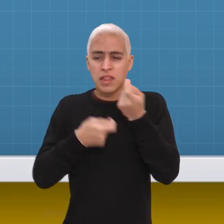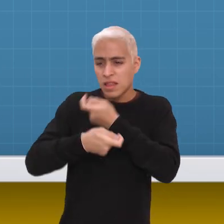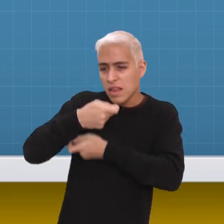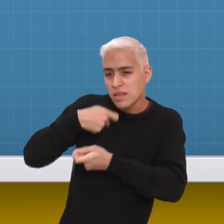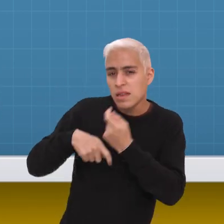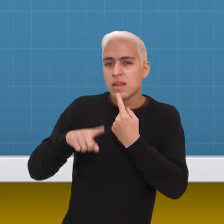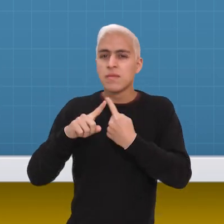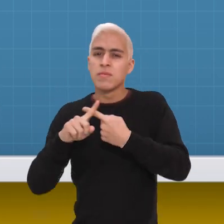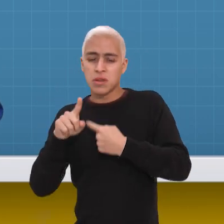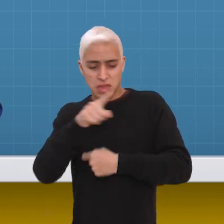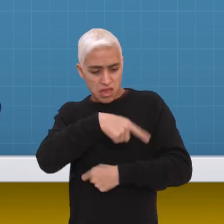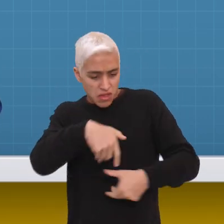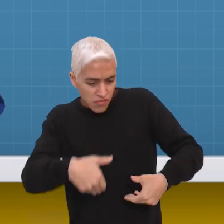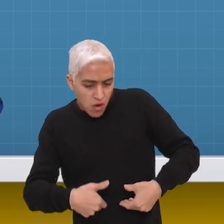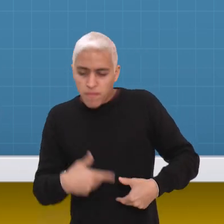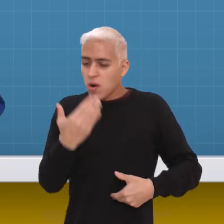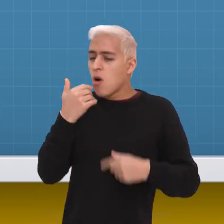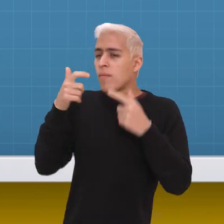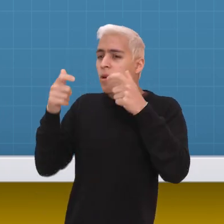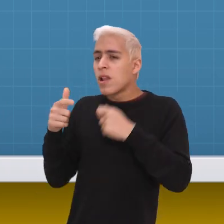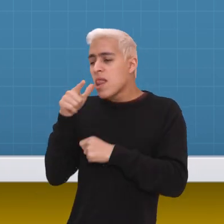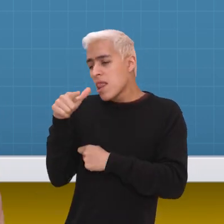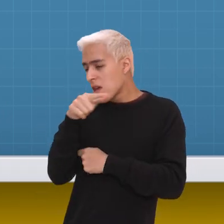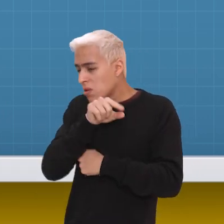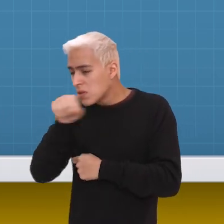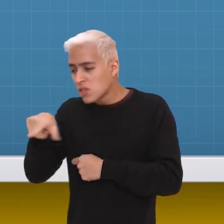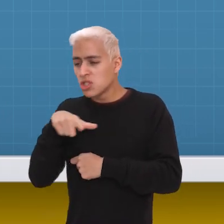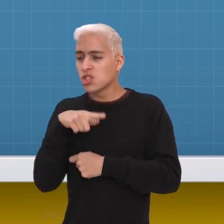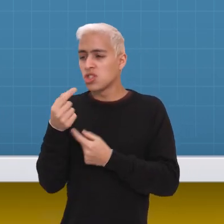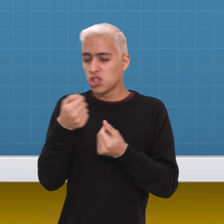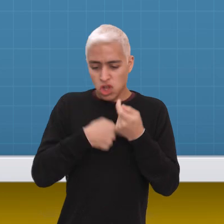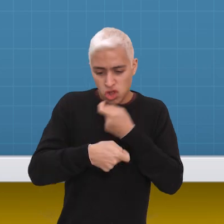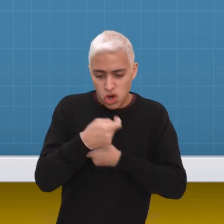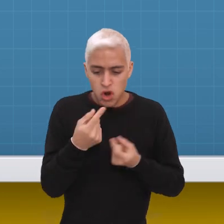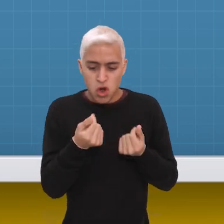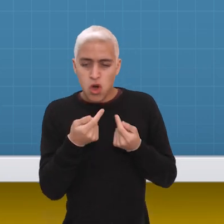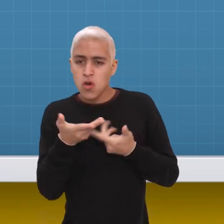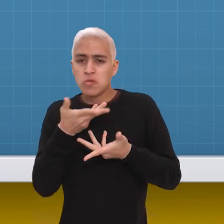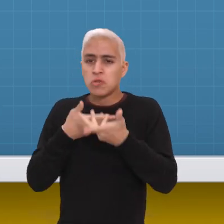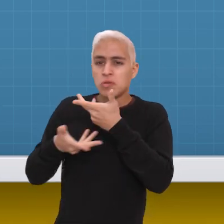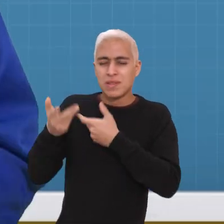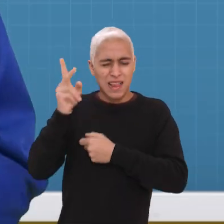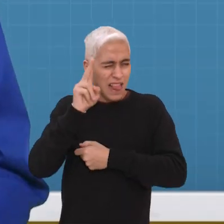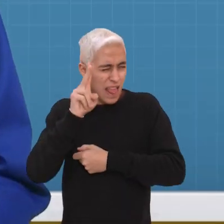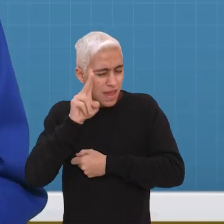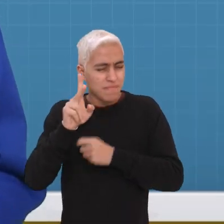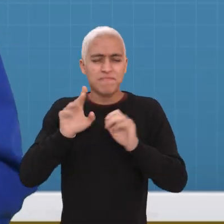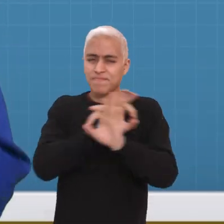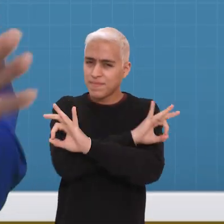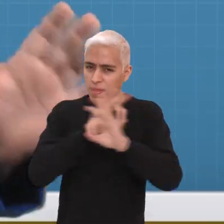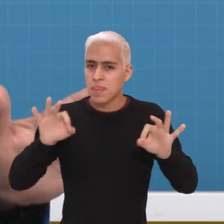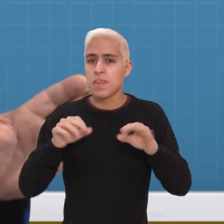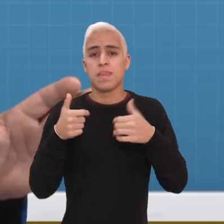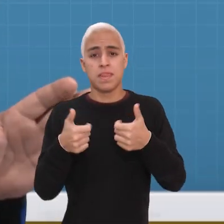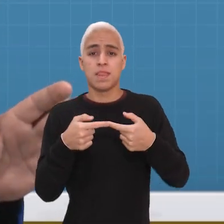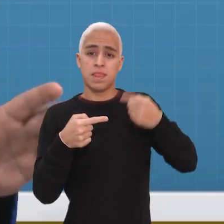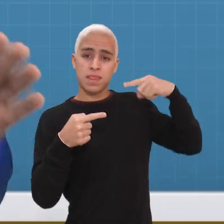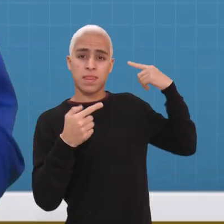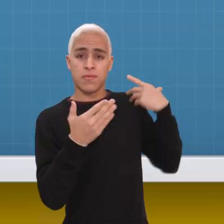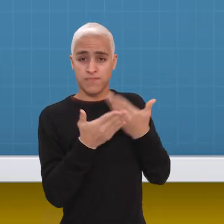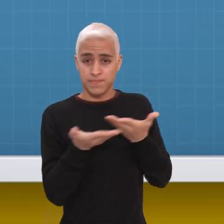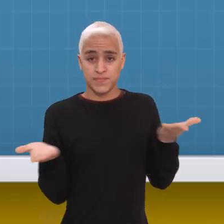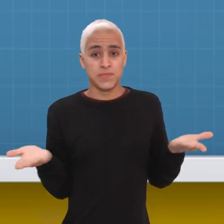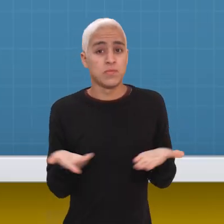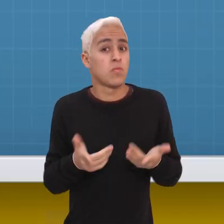financeiras já, porque eles tiveram fome, comeram na lanchonete, se tinham troco, se não tinham troco, lembram disso? Ótimo, isso vimos na aula